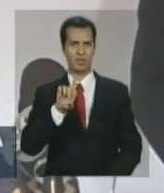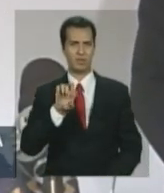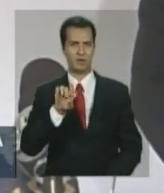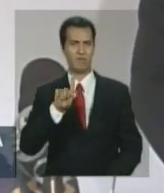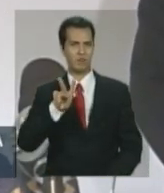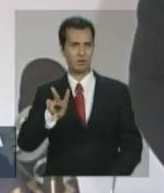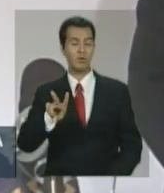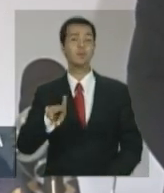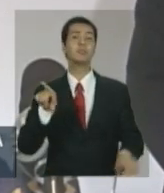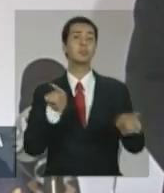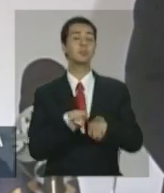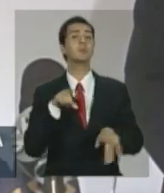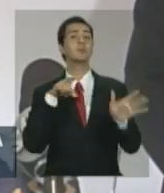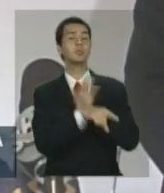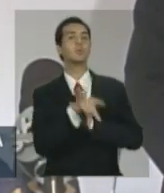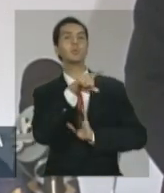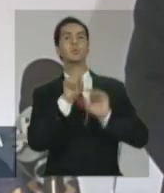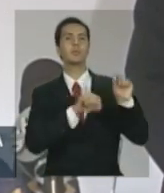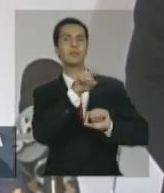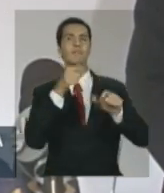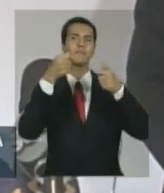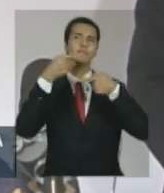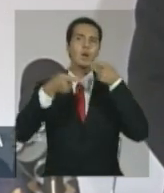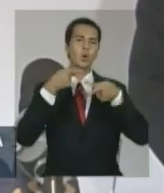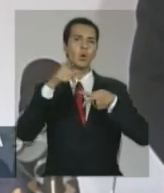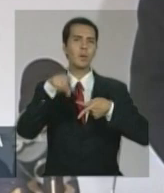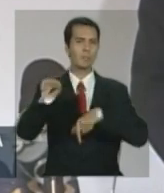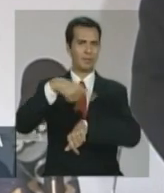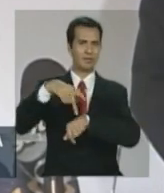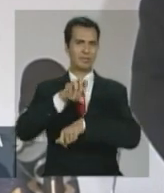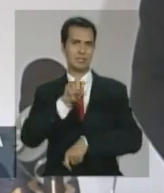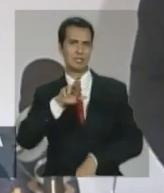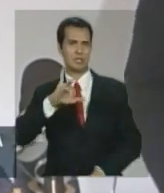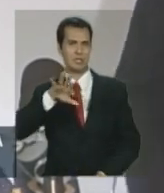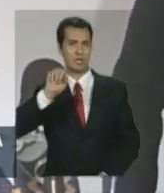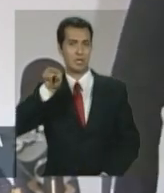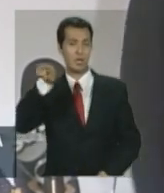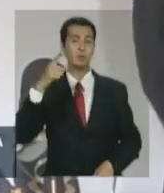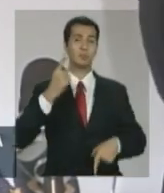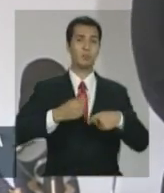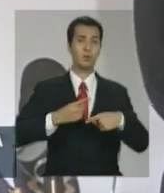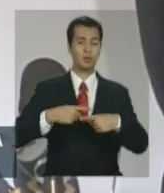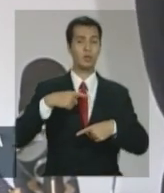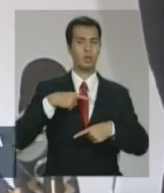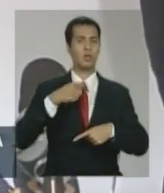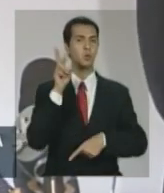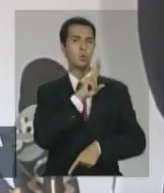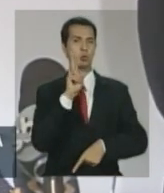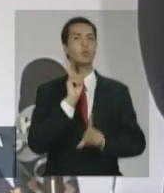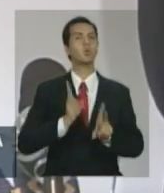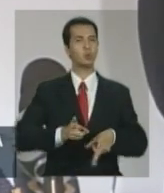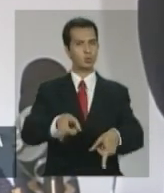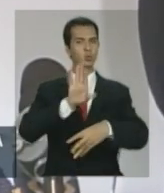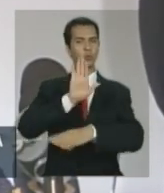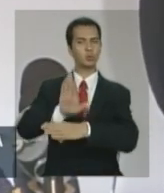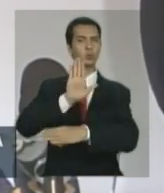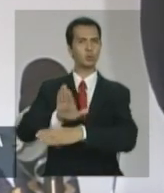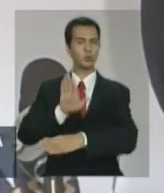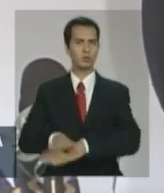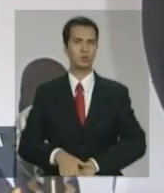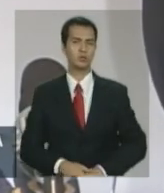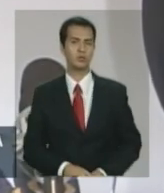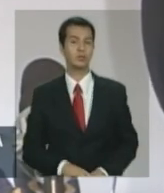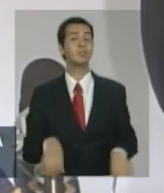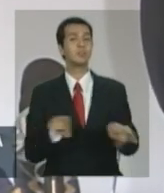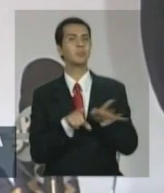do comentário dele sobre a Síria, que a Rússia está mandando ajuda humanitária e se o Irã compartilha, se a